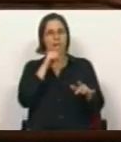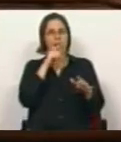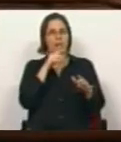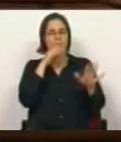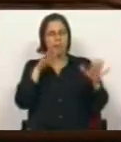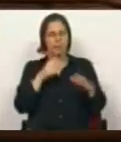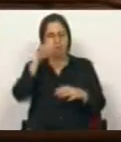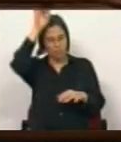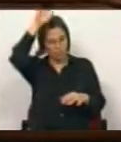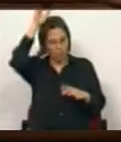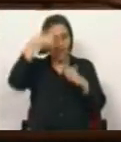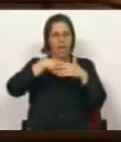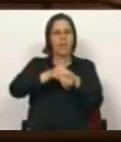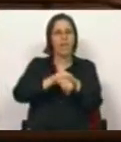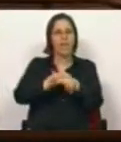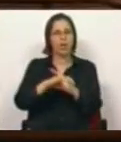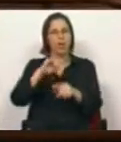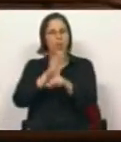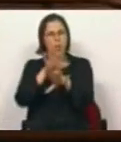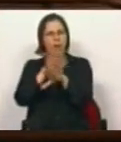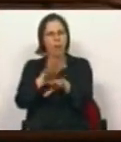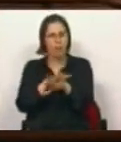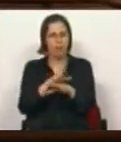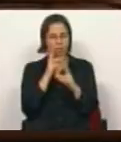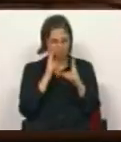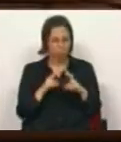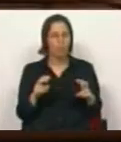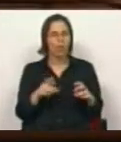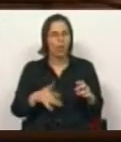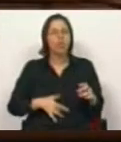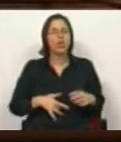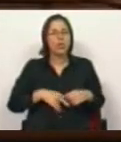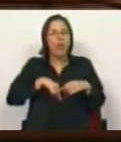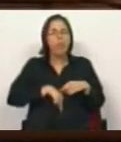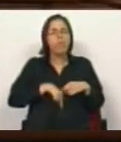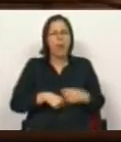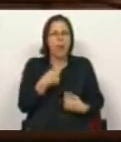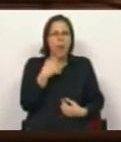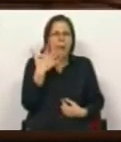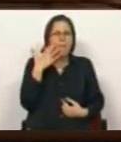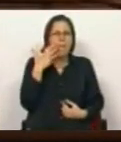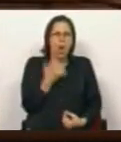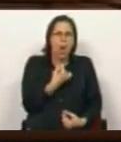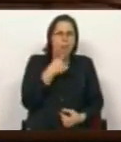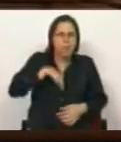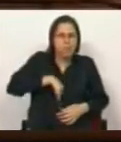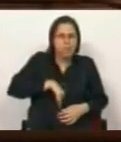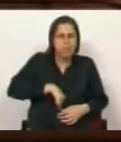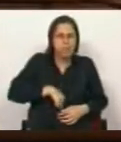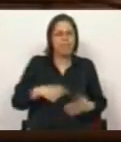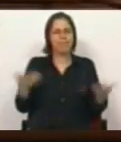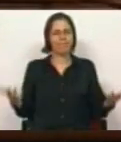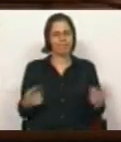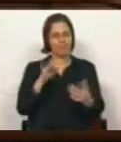marinhas, baleias, tartarugas e outras espécies são encontradas com o estômago literalmente repleto de plástico. De